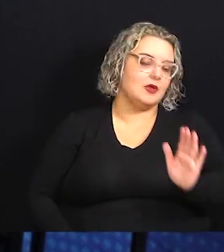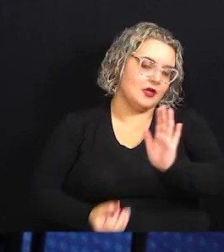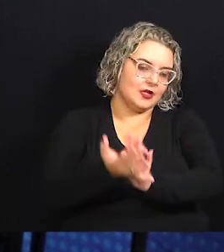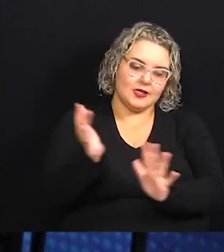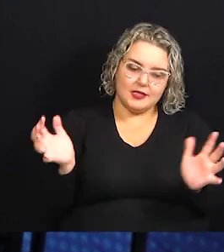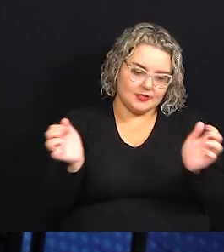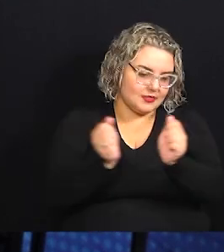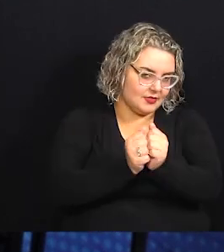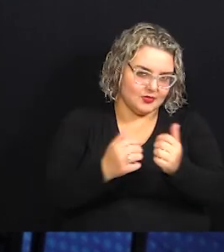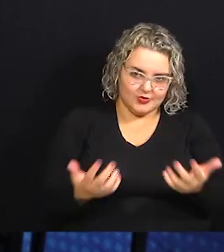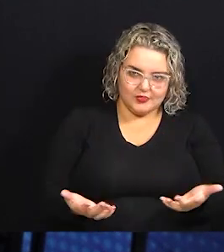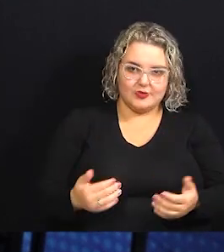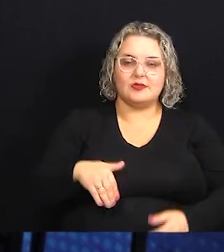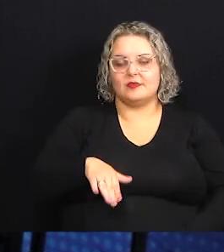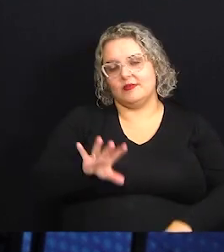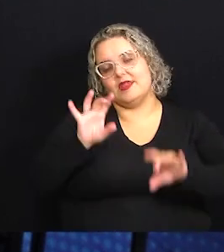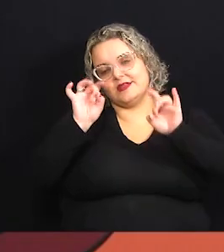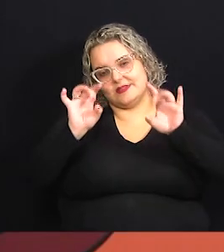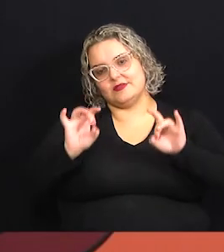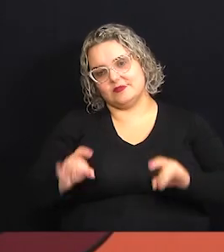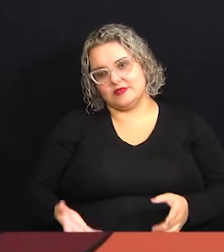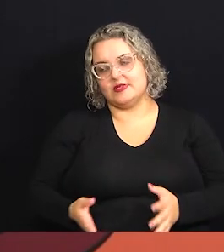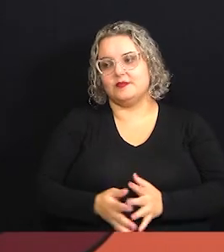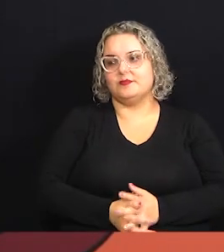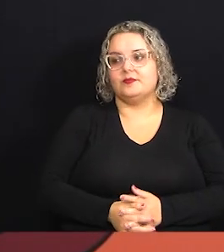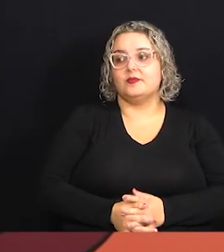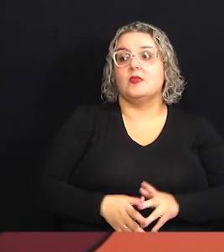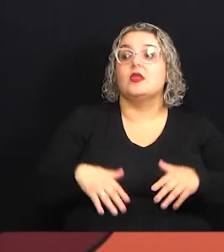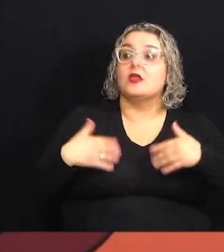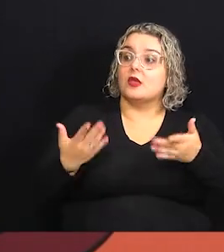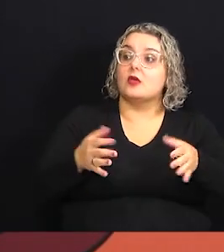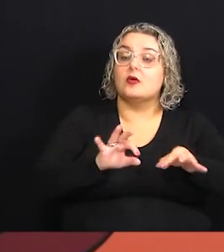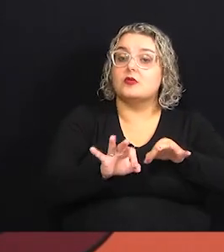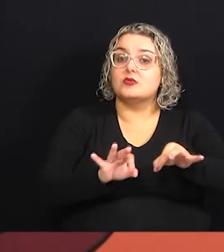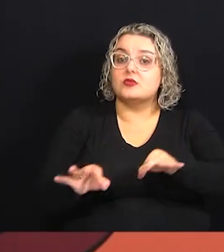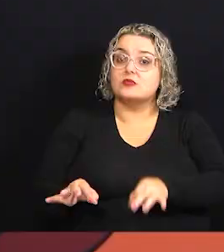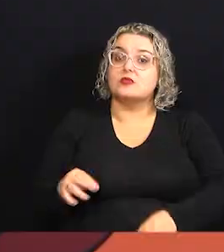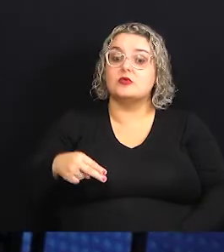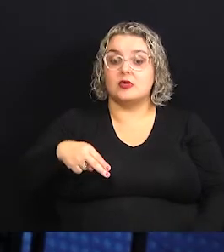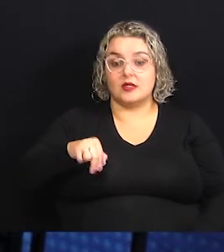que eu acho que ficou ainda mais especial. E quais são os seus planos com a Nina?